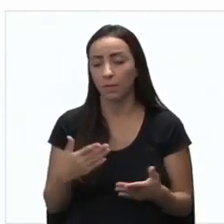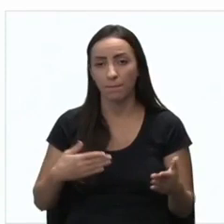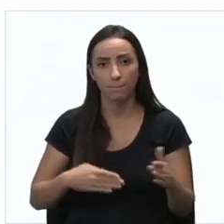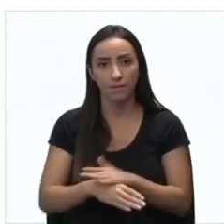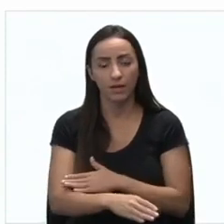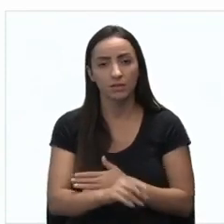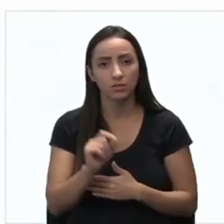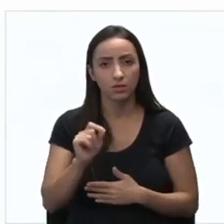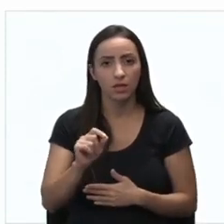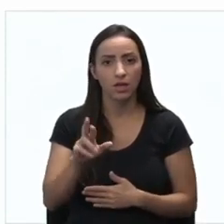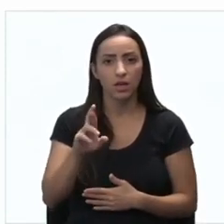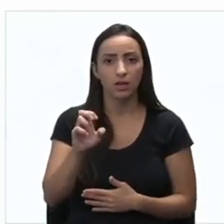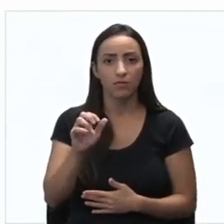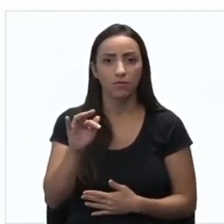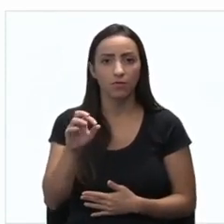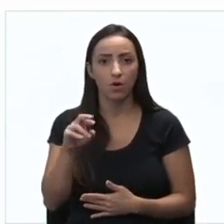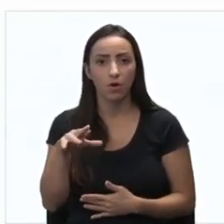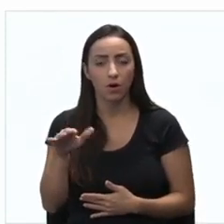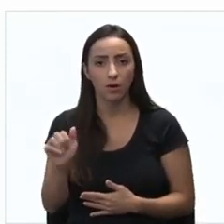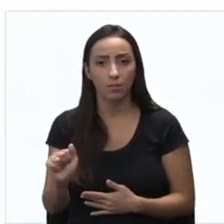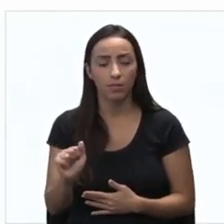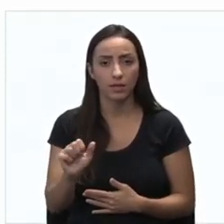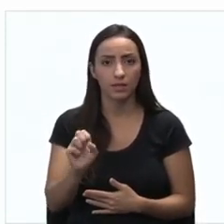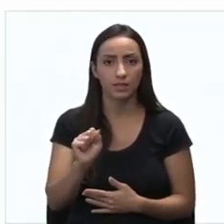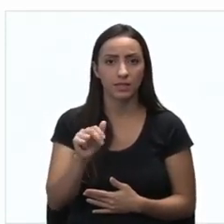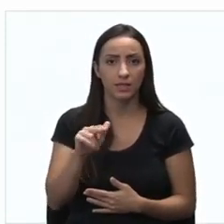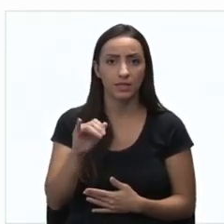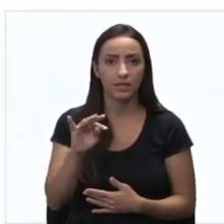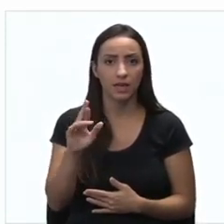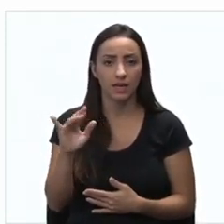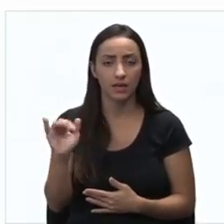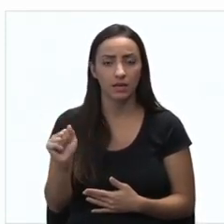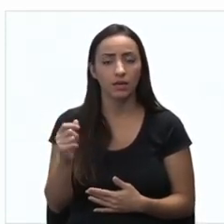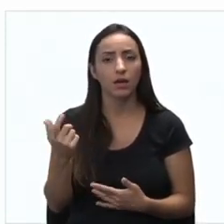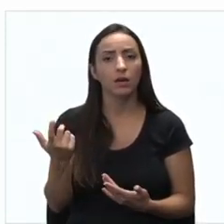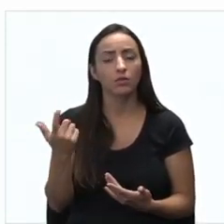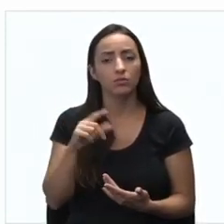sanitária para efetivar o SUS. Em